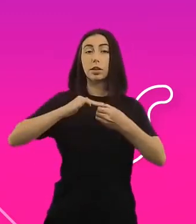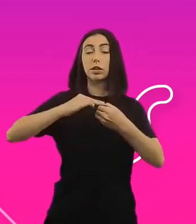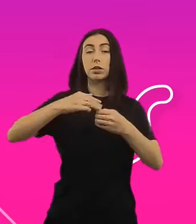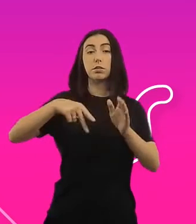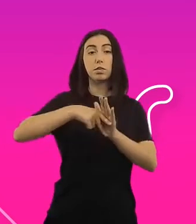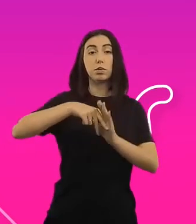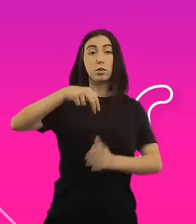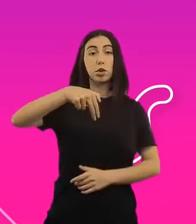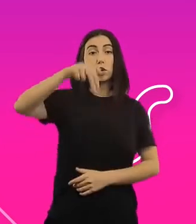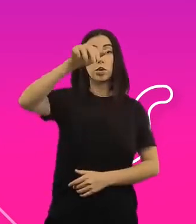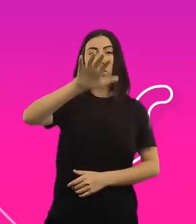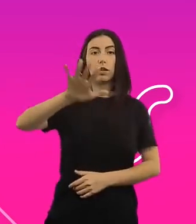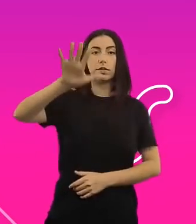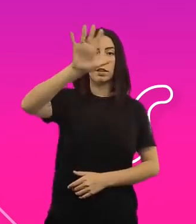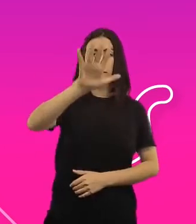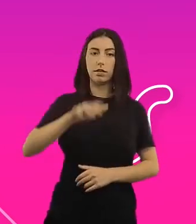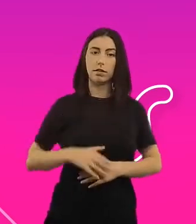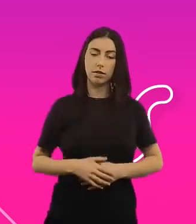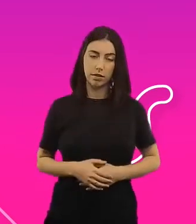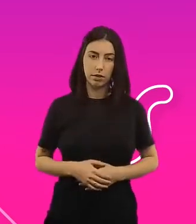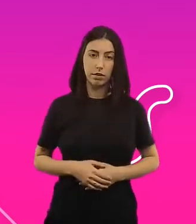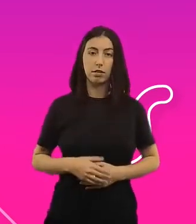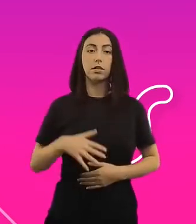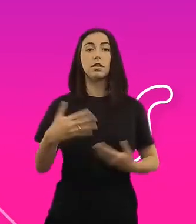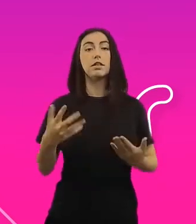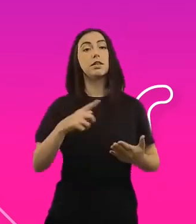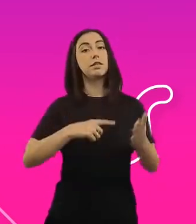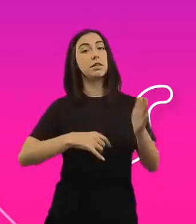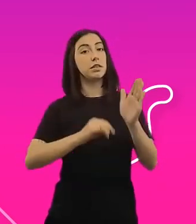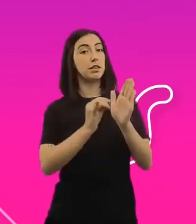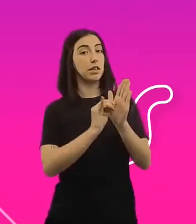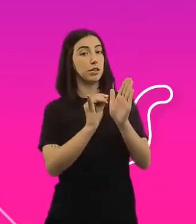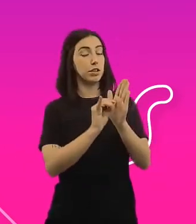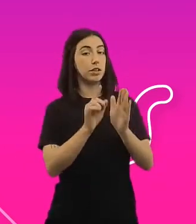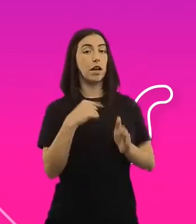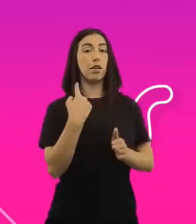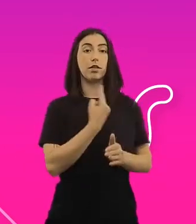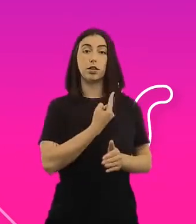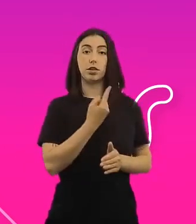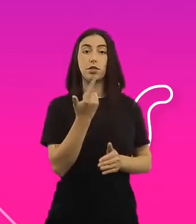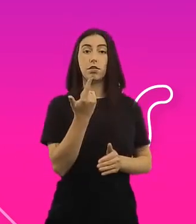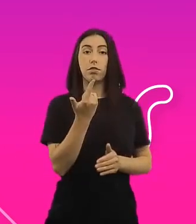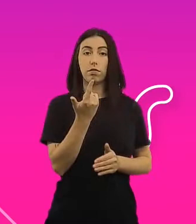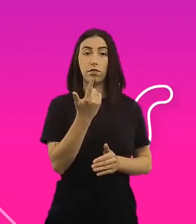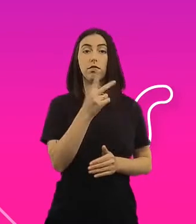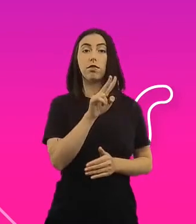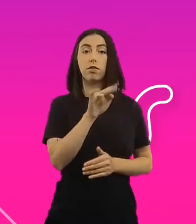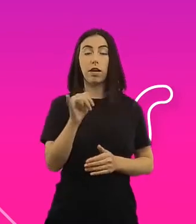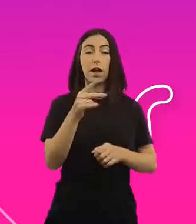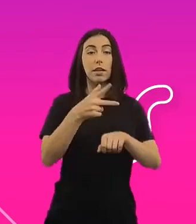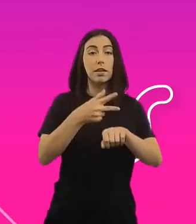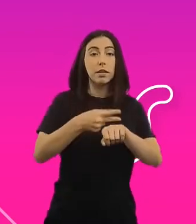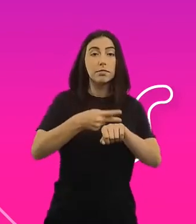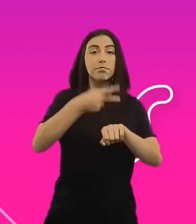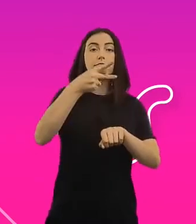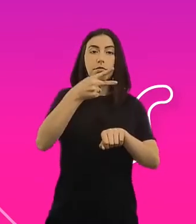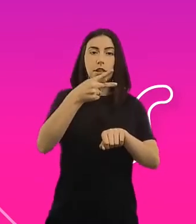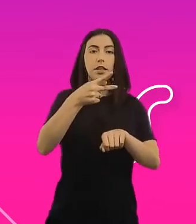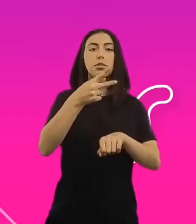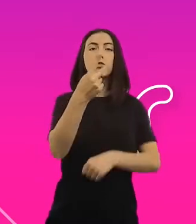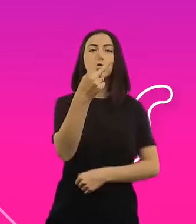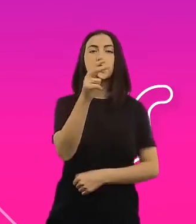é um edital, onde a gente vai premiar 25 projetos, premiações entre 5, 10 e 20 mil, e